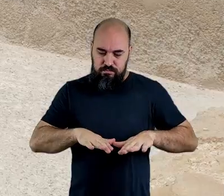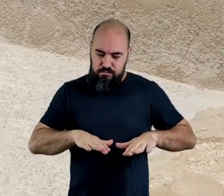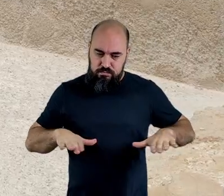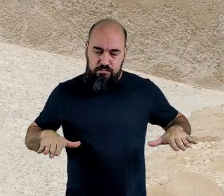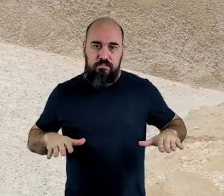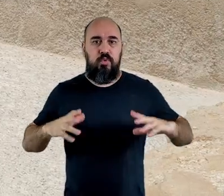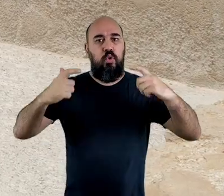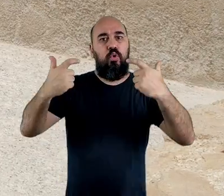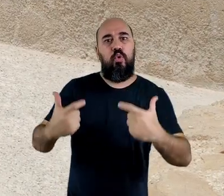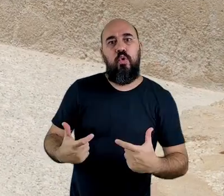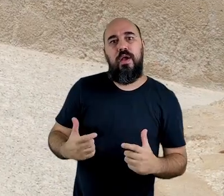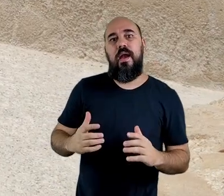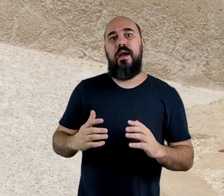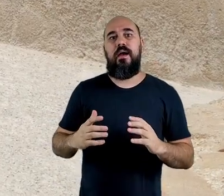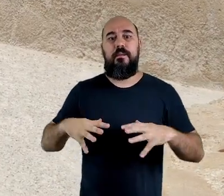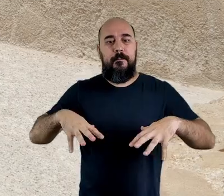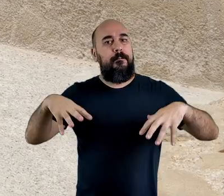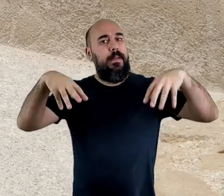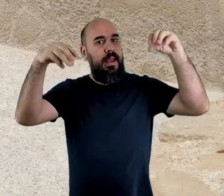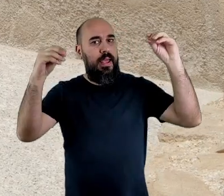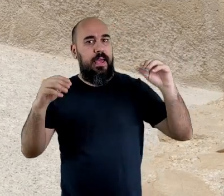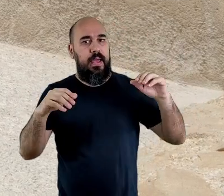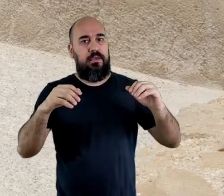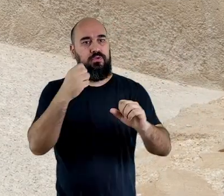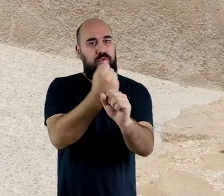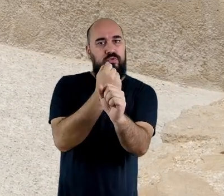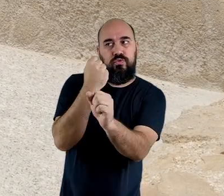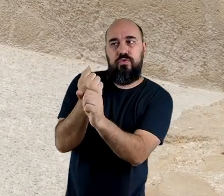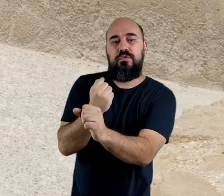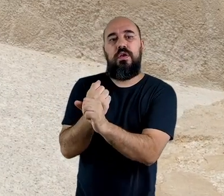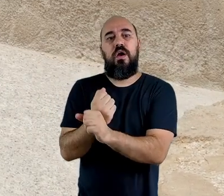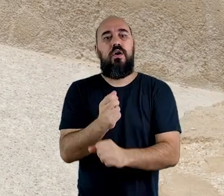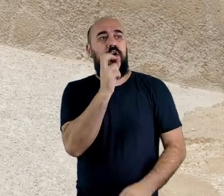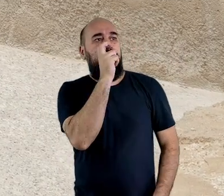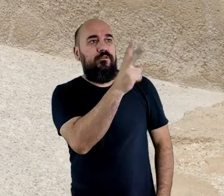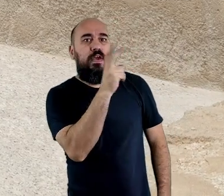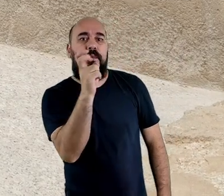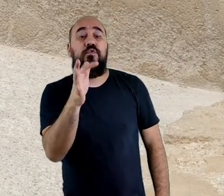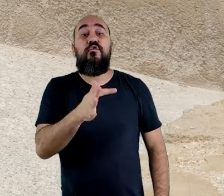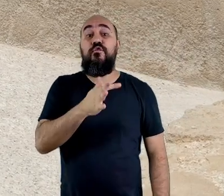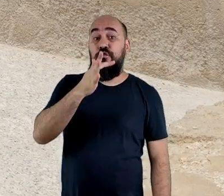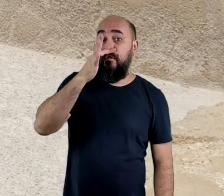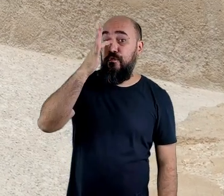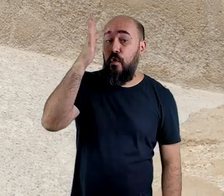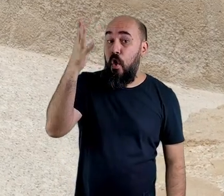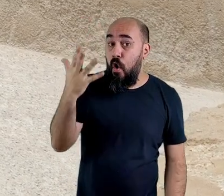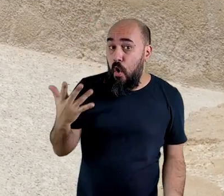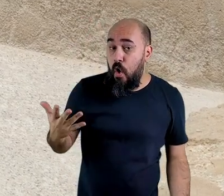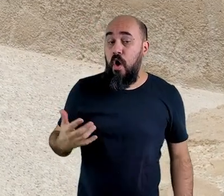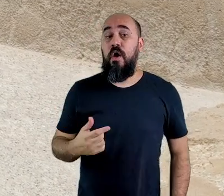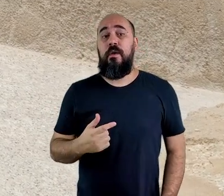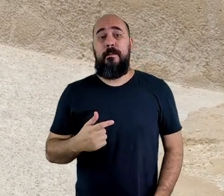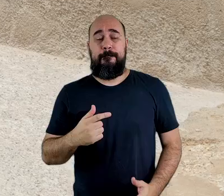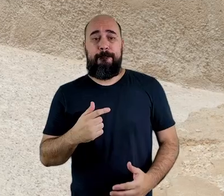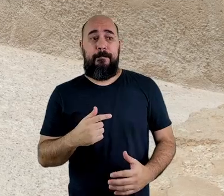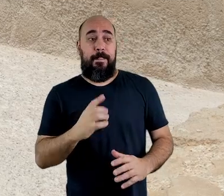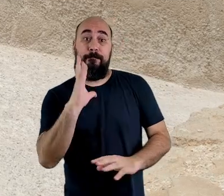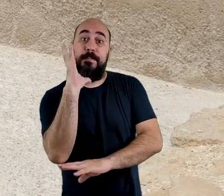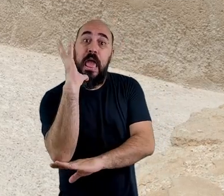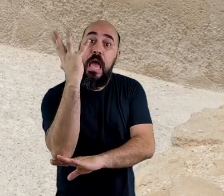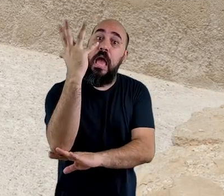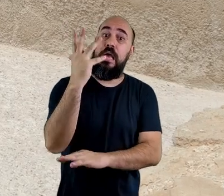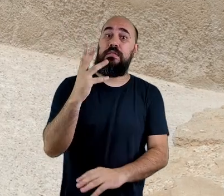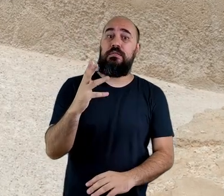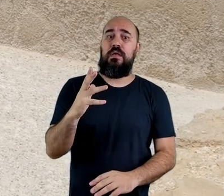afrescos, quase em todos os locais mais antigos da terra de Israel, vemos apenas flores ou plantas geométricas dentro